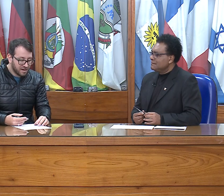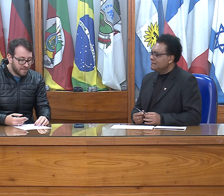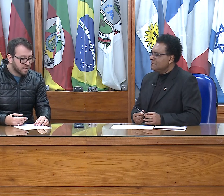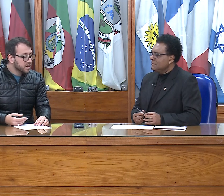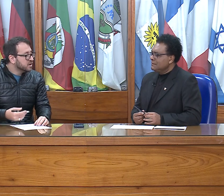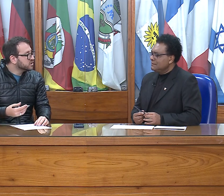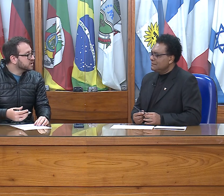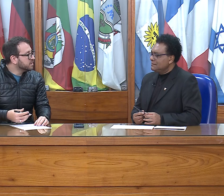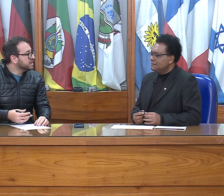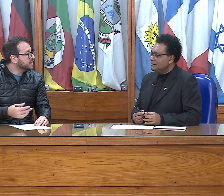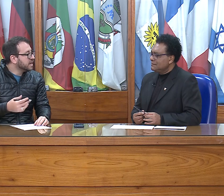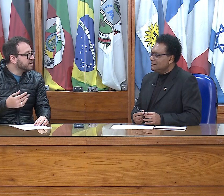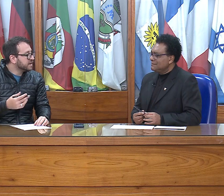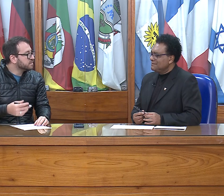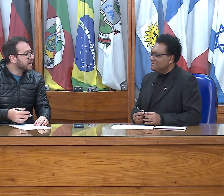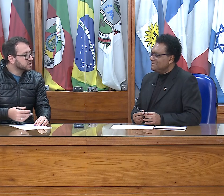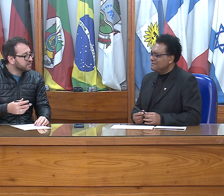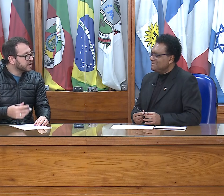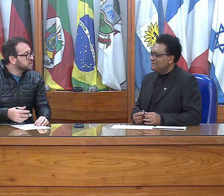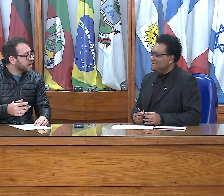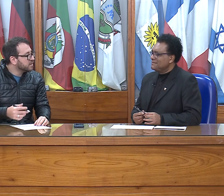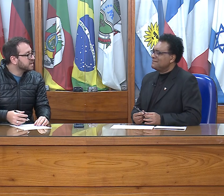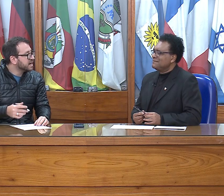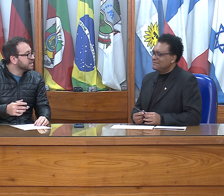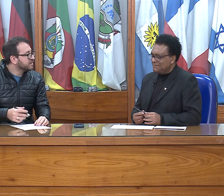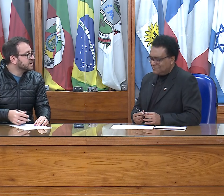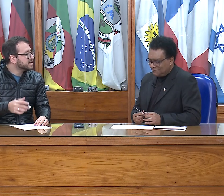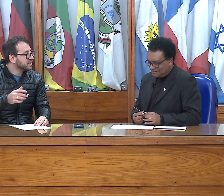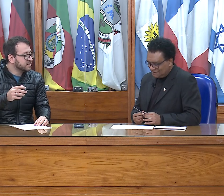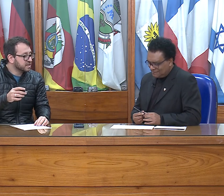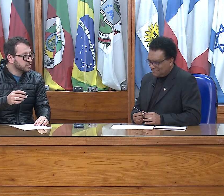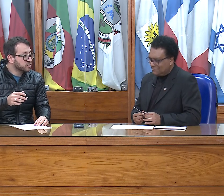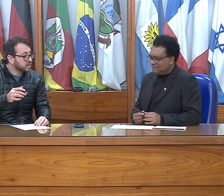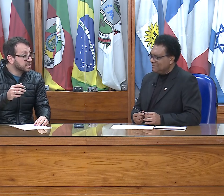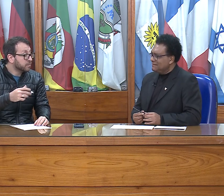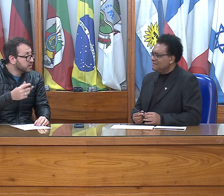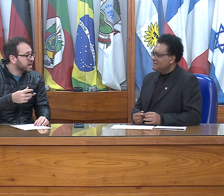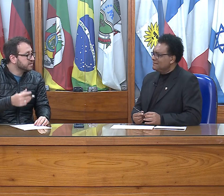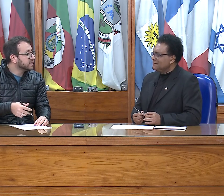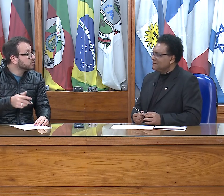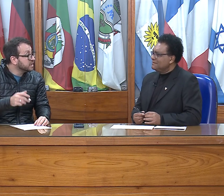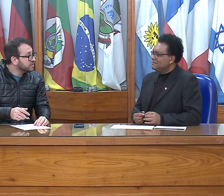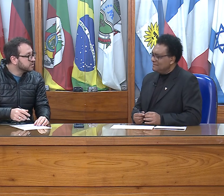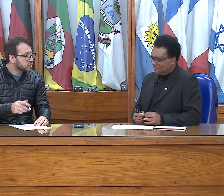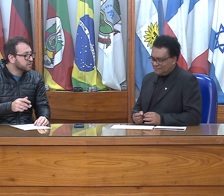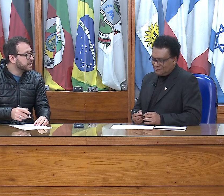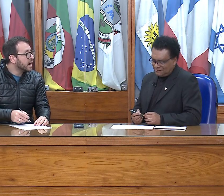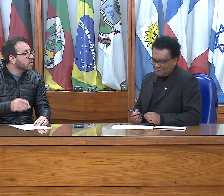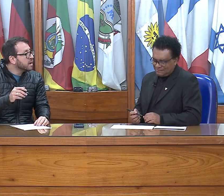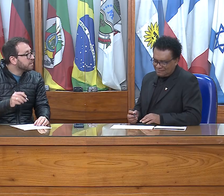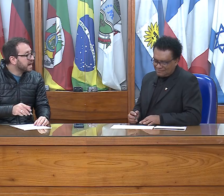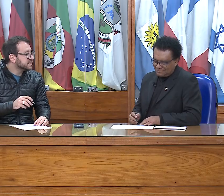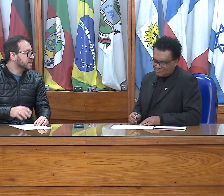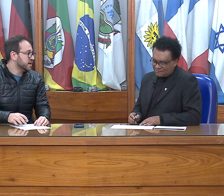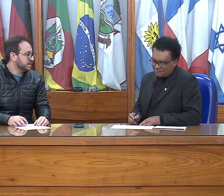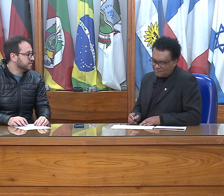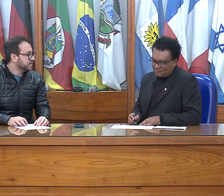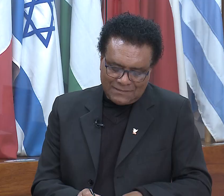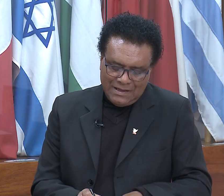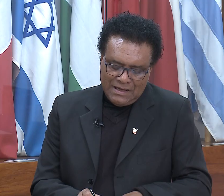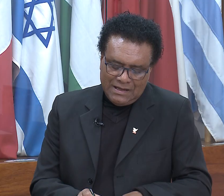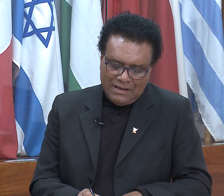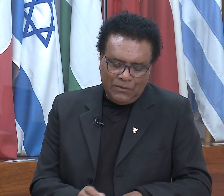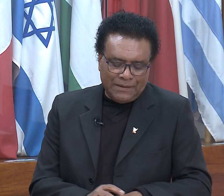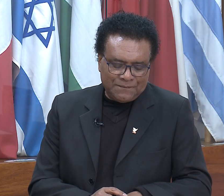desse trabalho e o senhor também é faz parte da frente parlamentar em defesa da vinda de apoio né a vinda do IFF do Instituto Federal para Santa